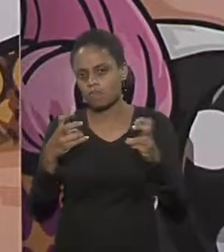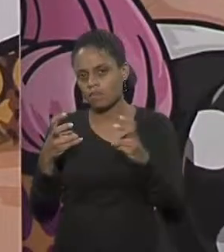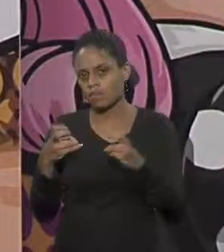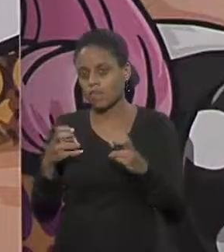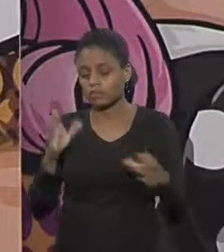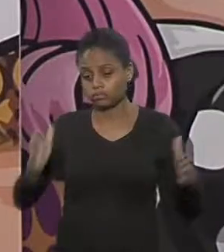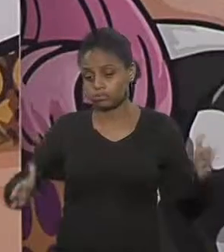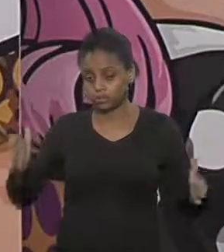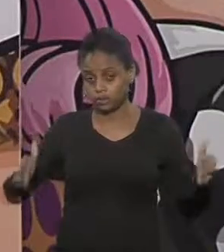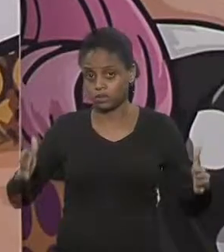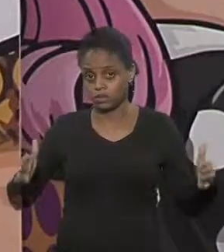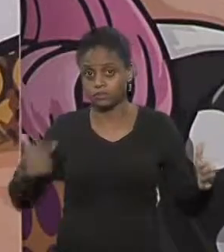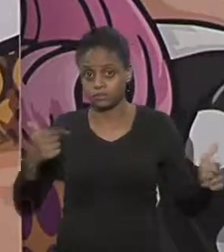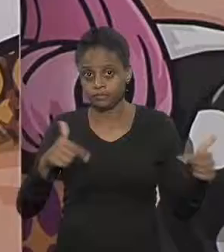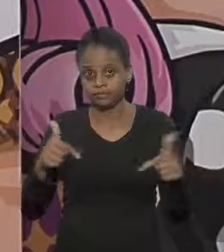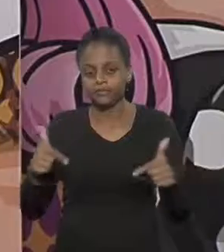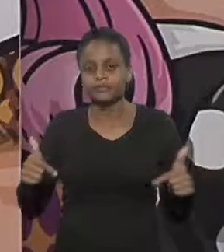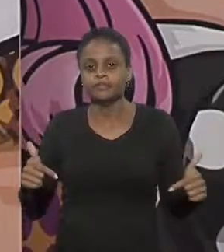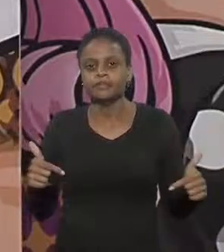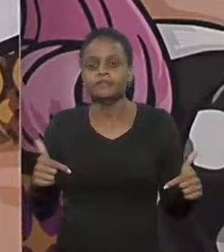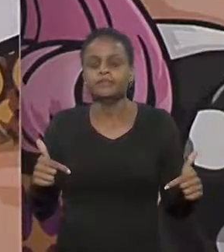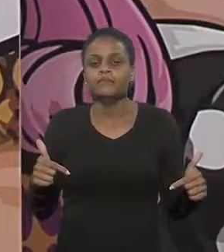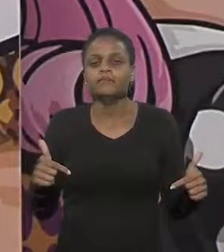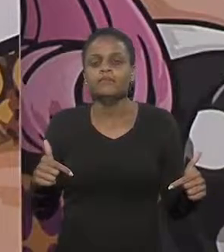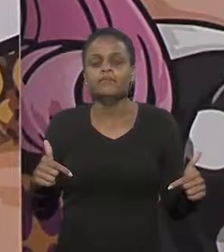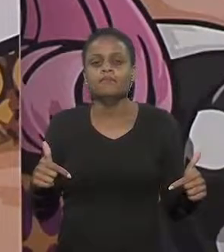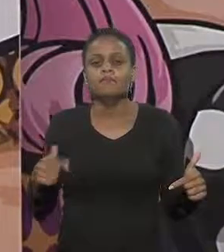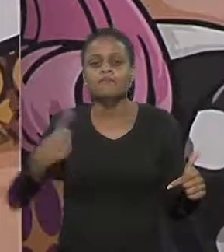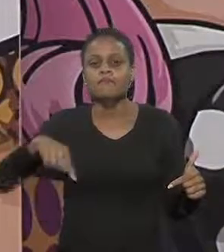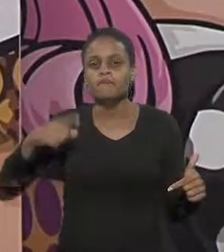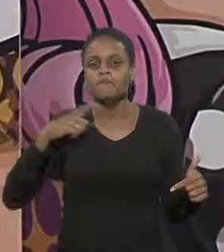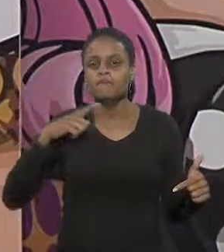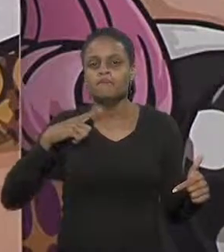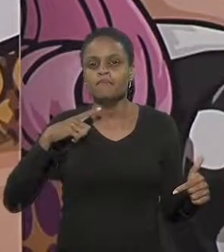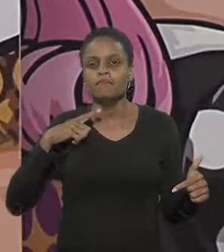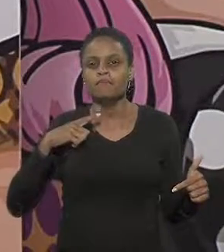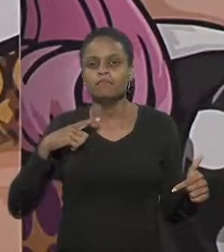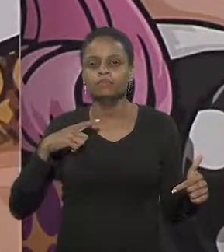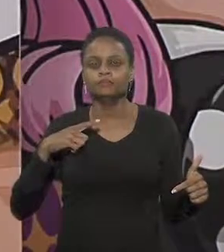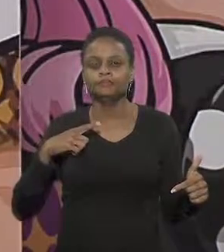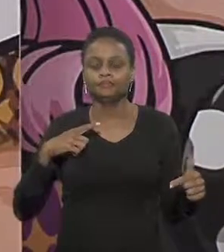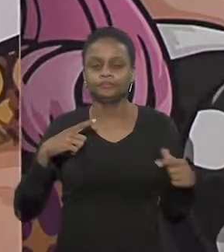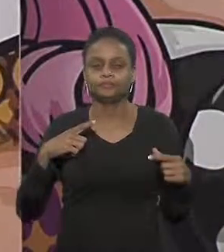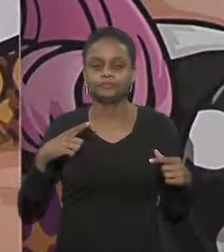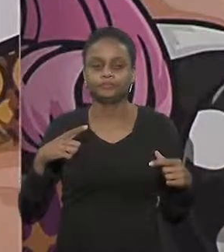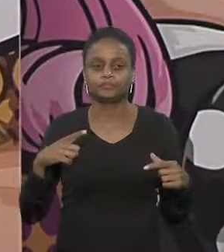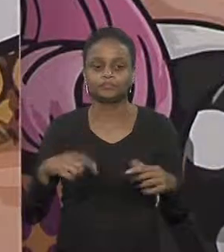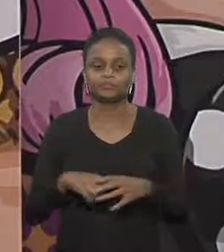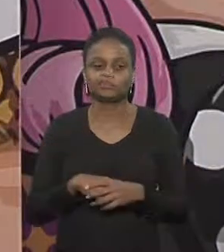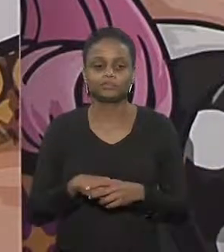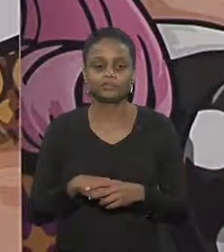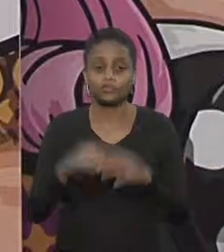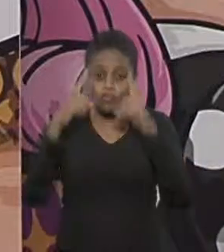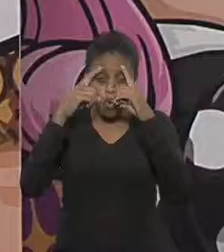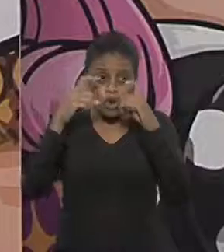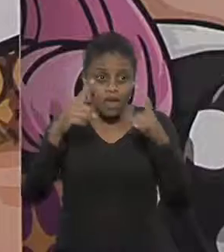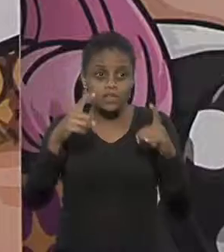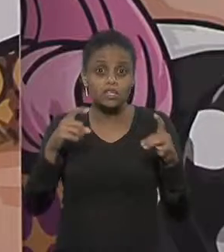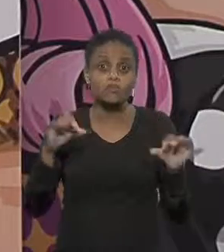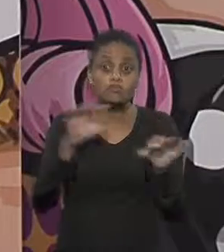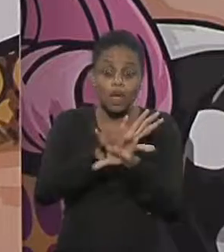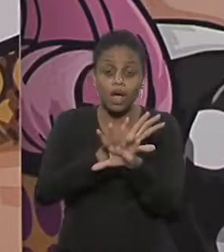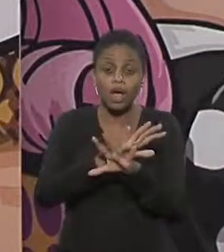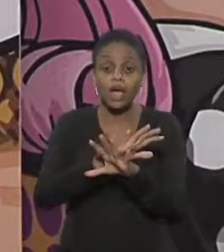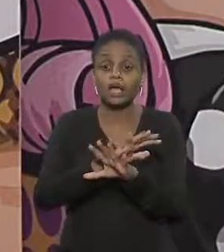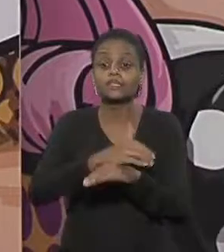E o que eu pude observar nesse período que eu estive lá trabalhando é o seguinte: nós temos formas de violência que